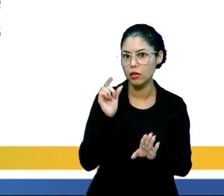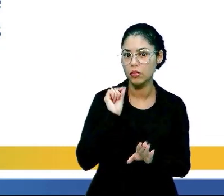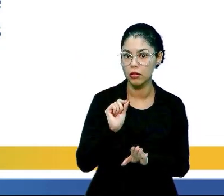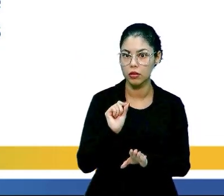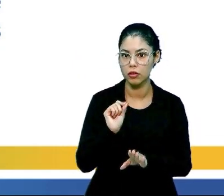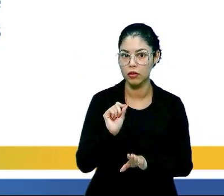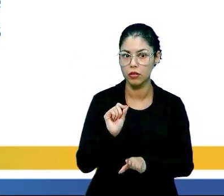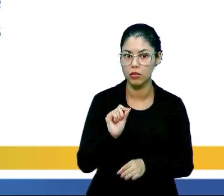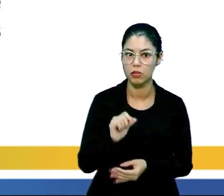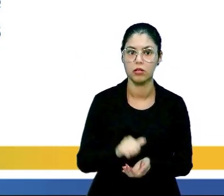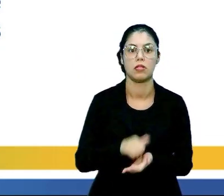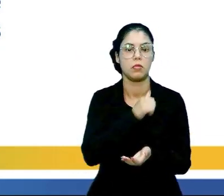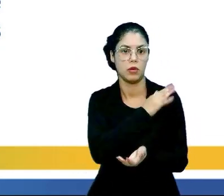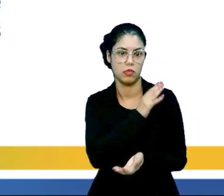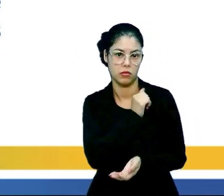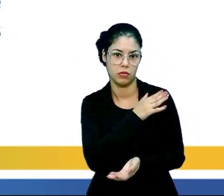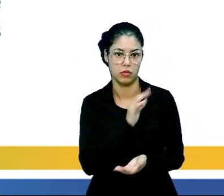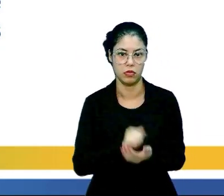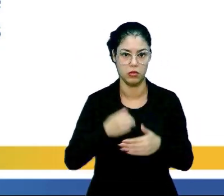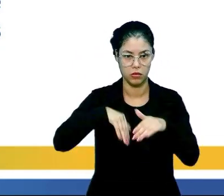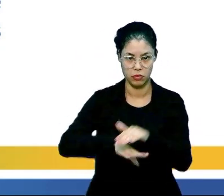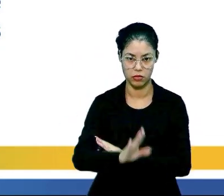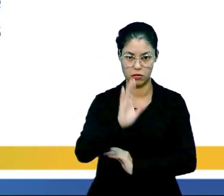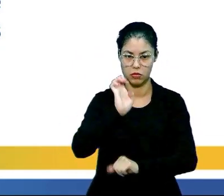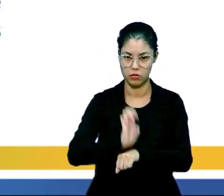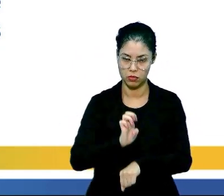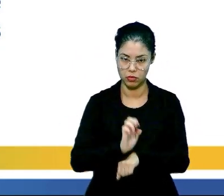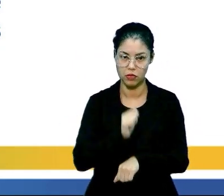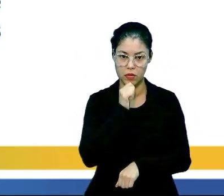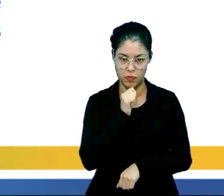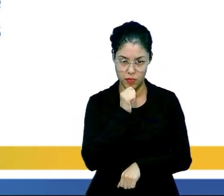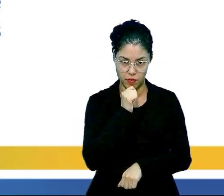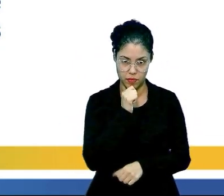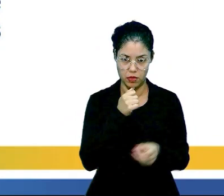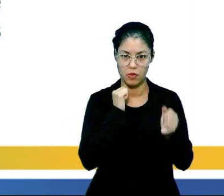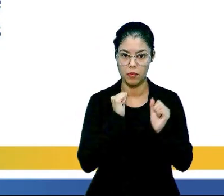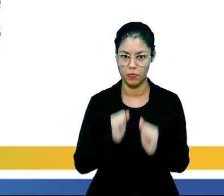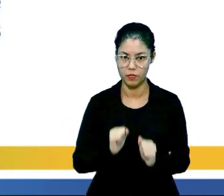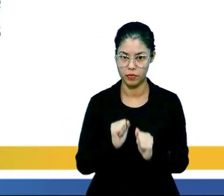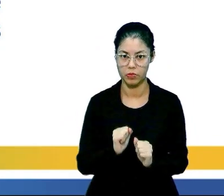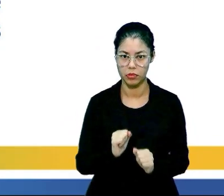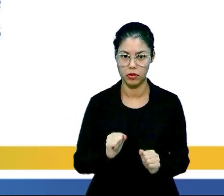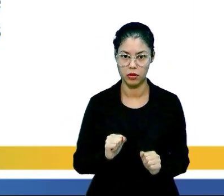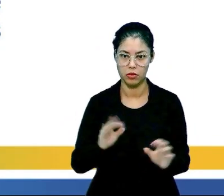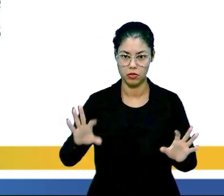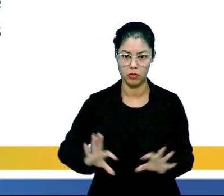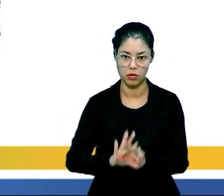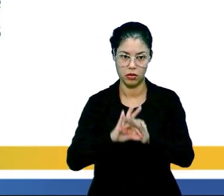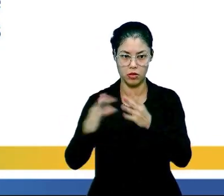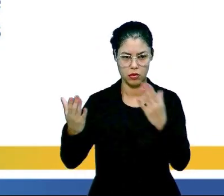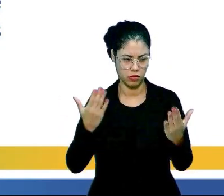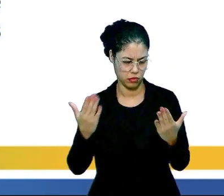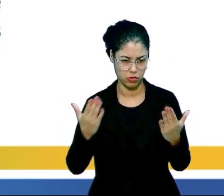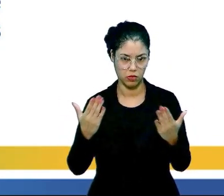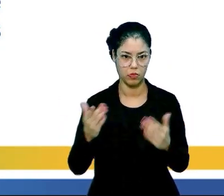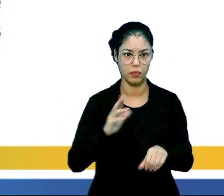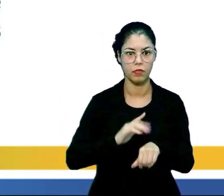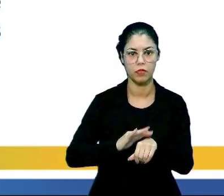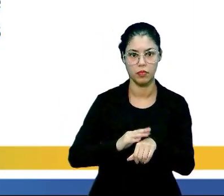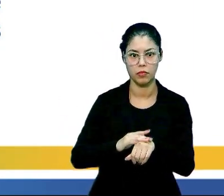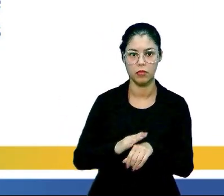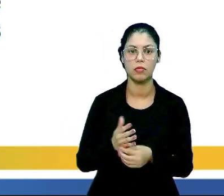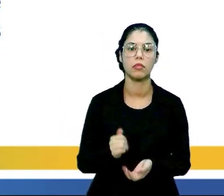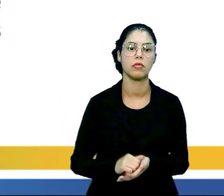é atual, uma vez que o preconceito e a omissão estatal perpetuam o estigma